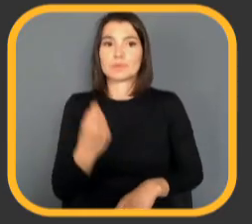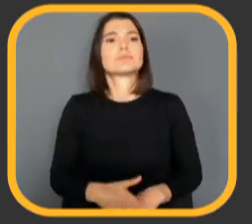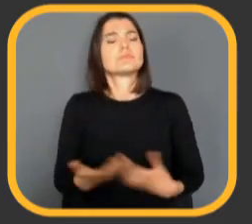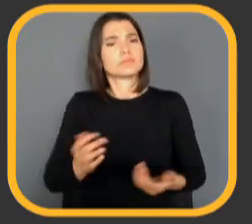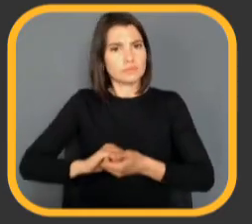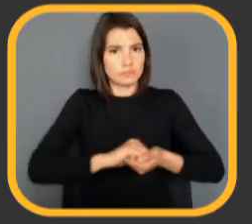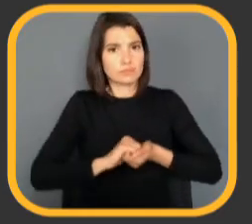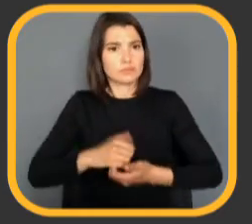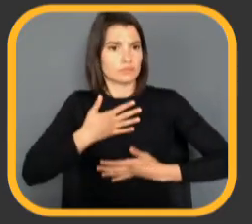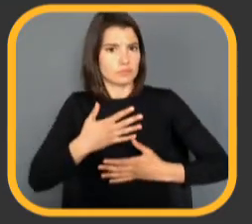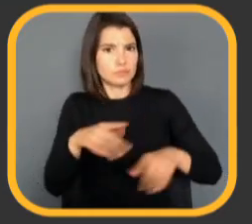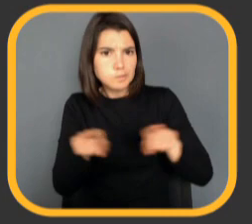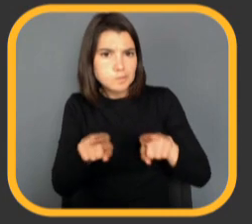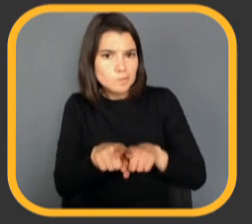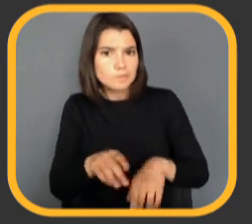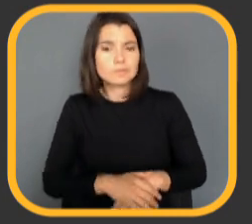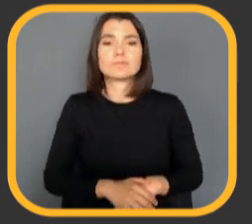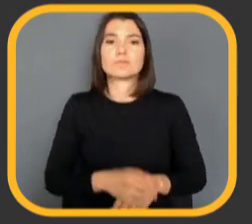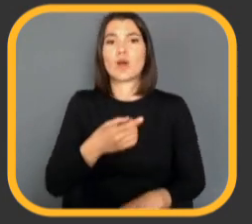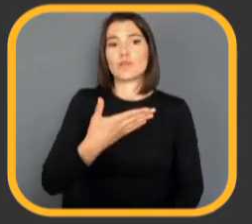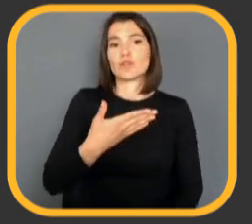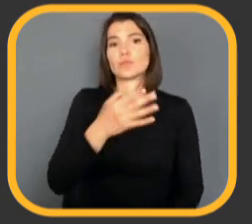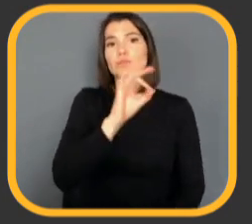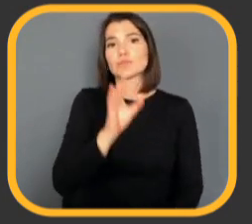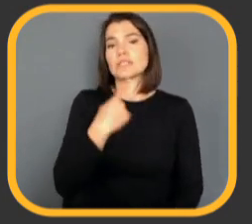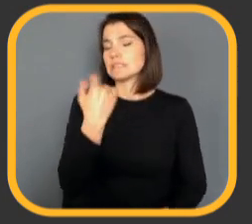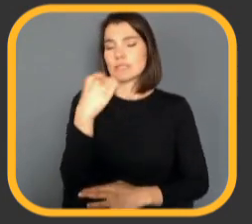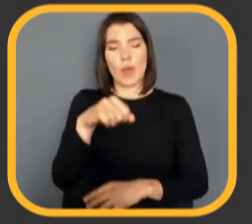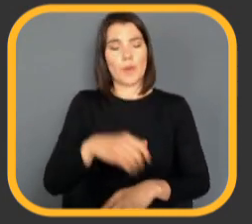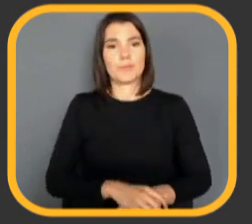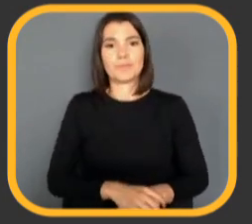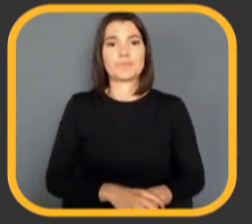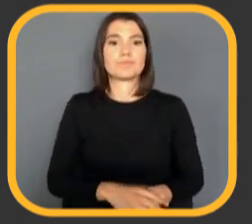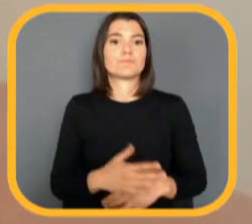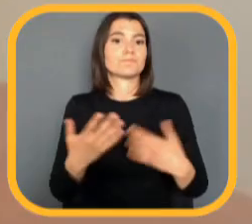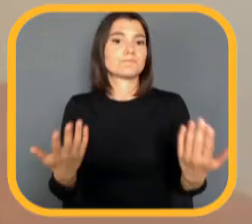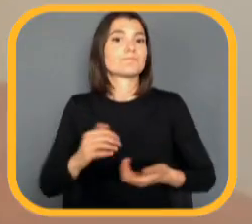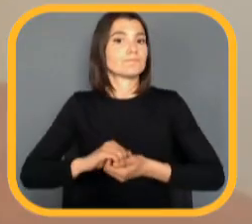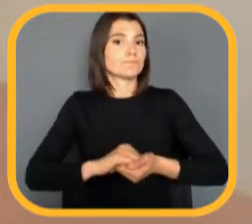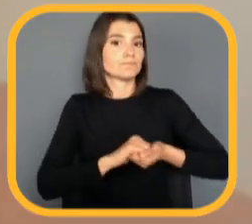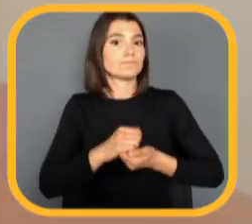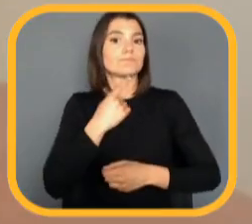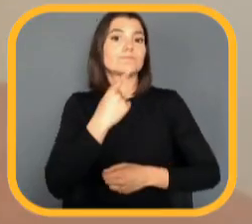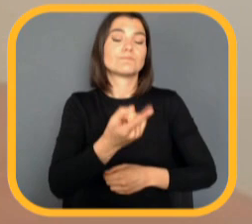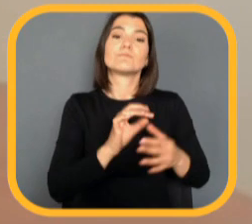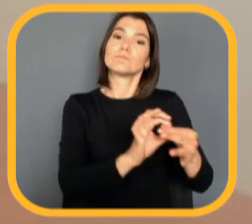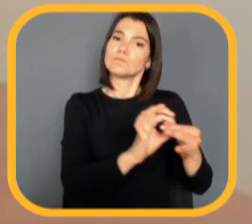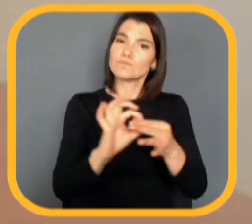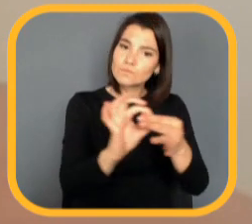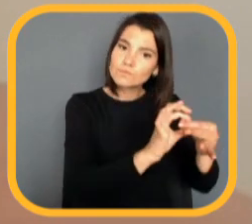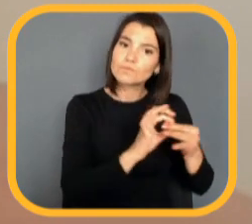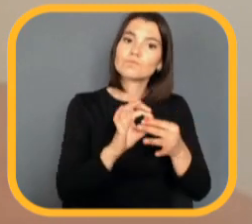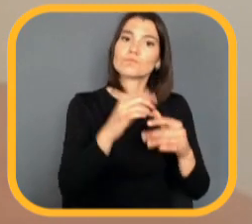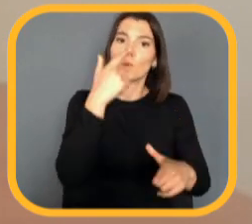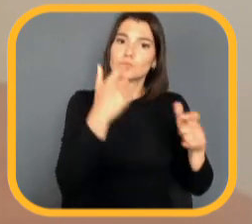À pergunta, solidariedade e voluntariado são o mesmo? 91% respondeu que não. No dicionário, solidariedade significa